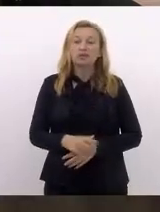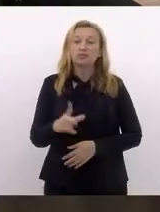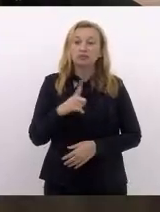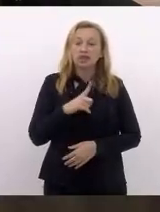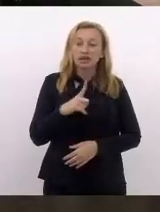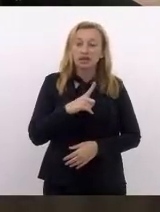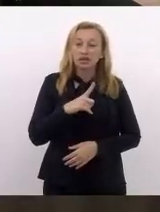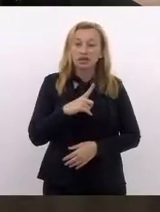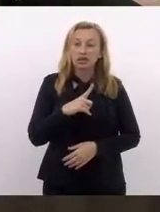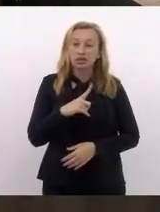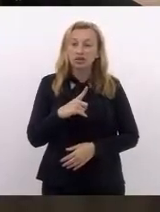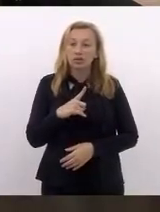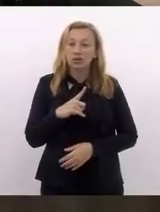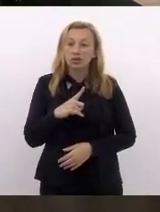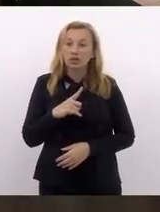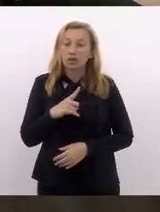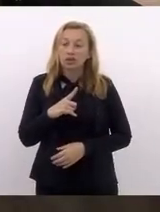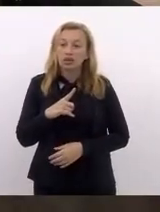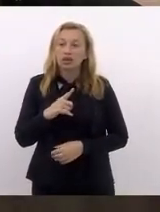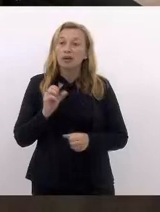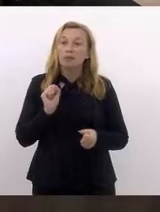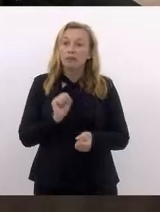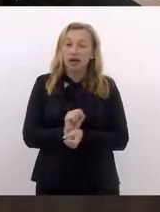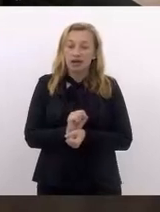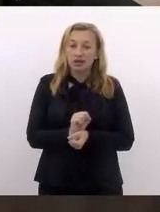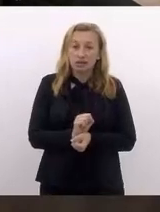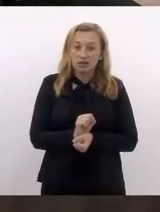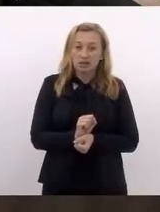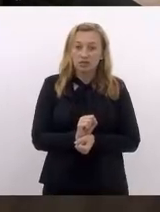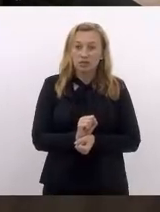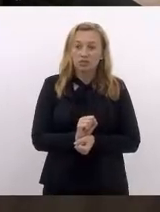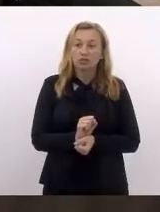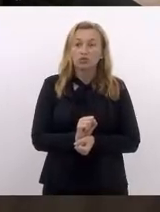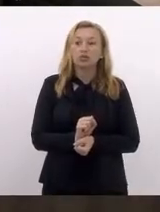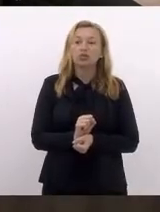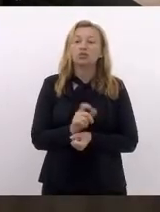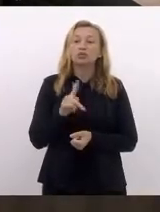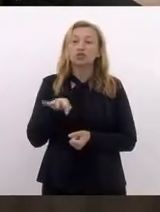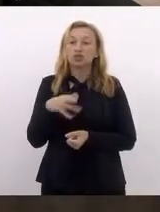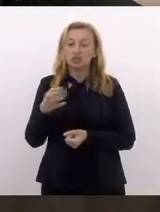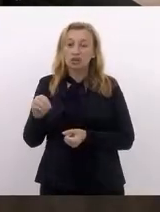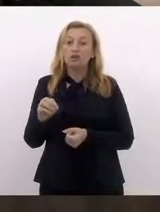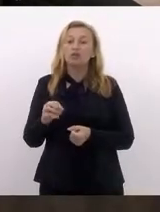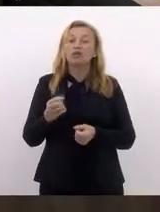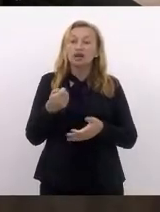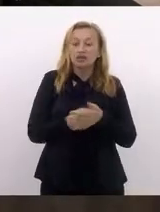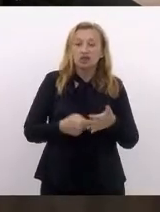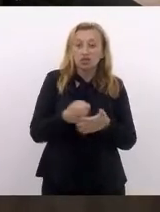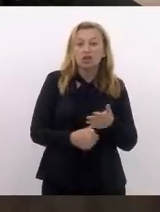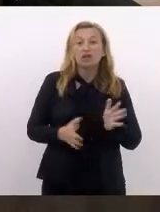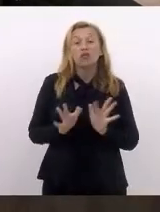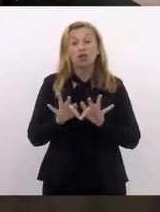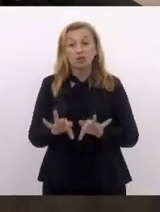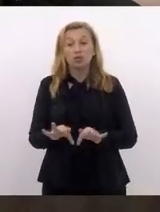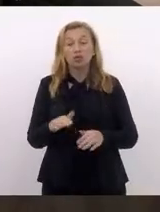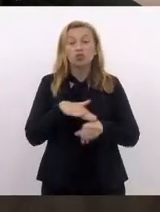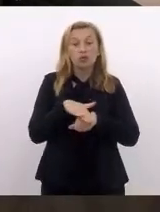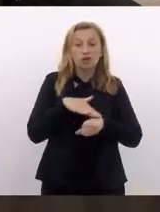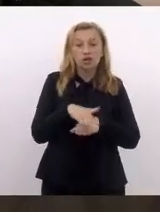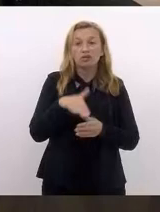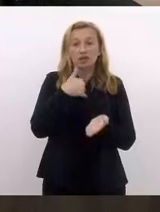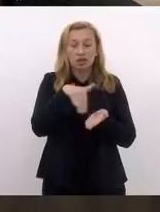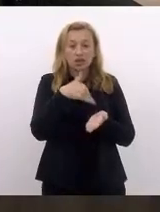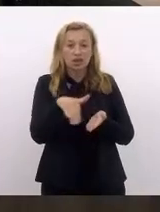haja o descongelamento das progressões dos enquadramentos a gente vai insistir até o final do ano conversando com